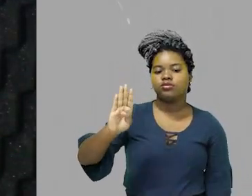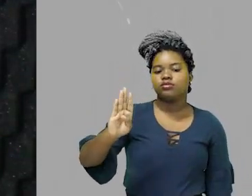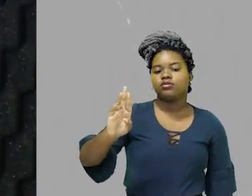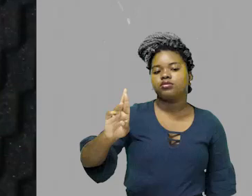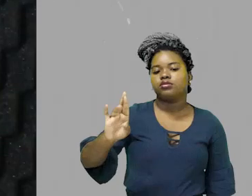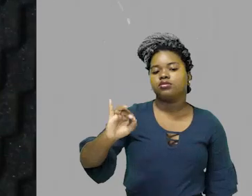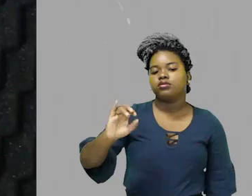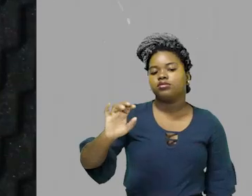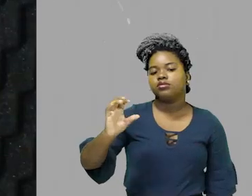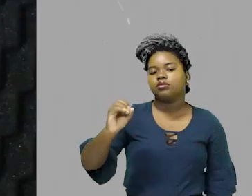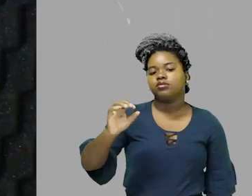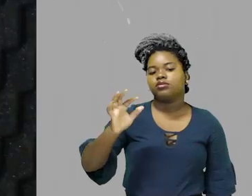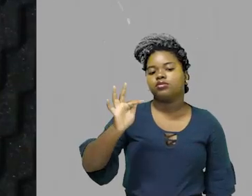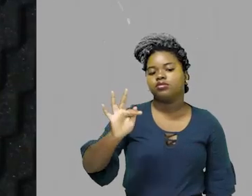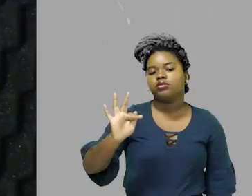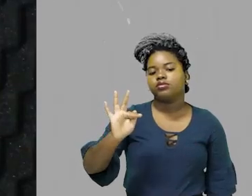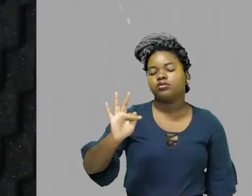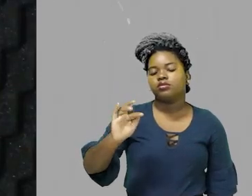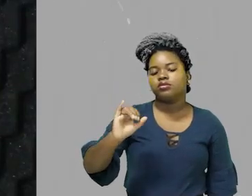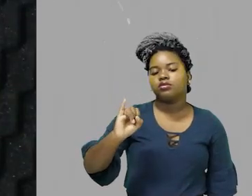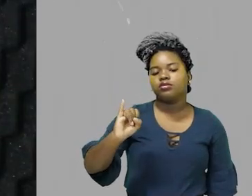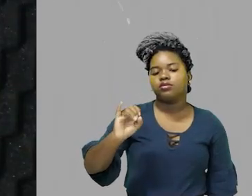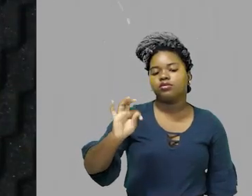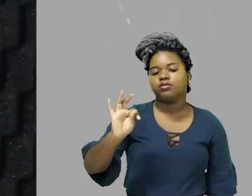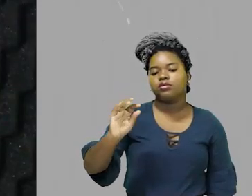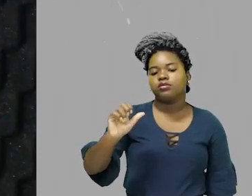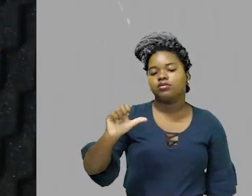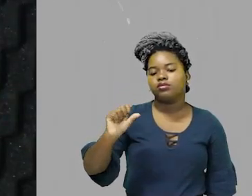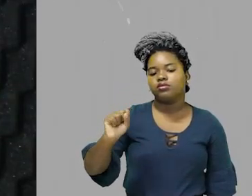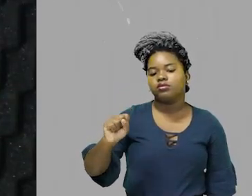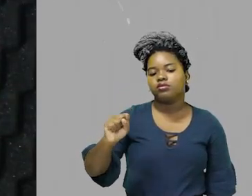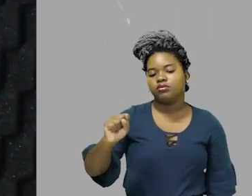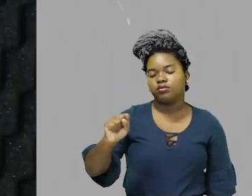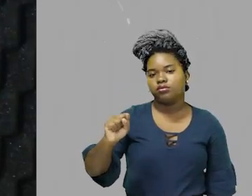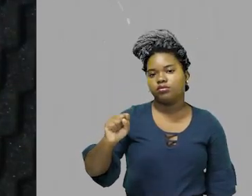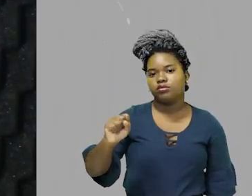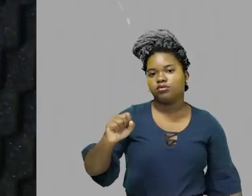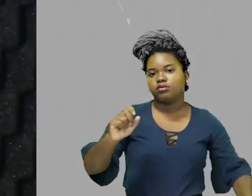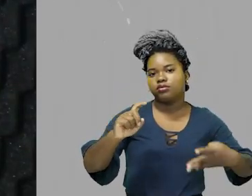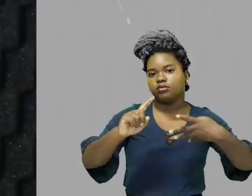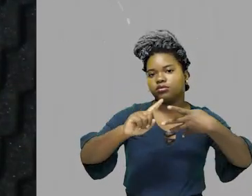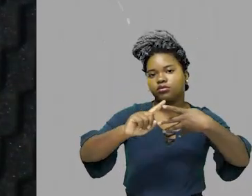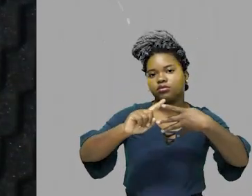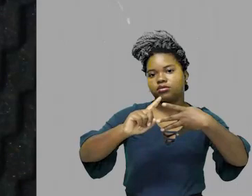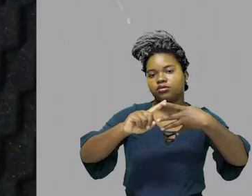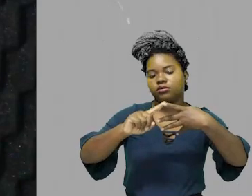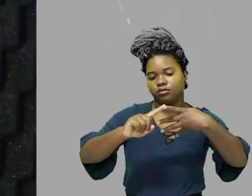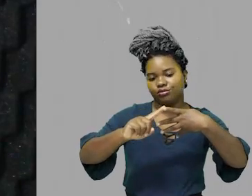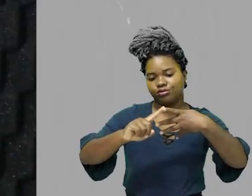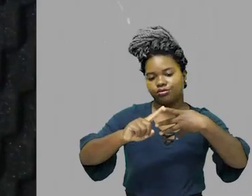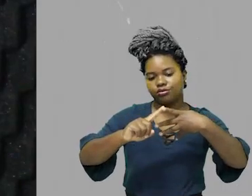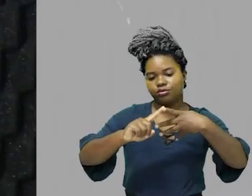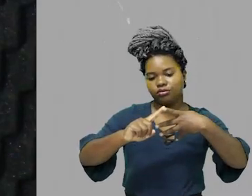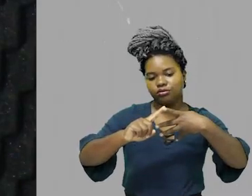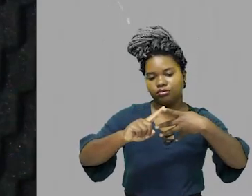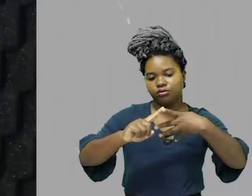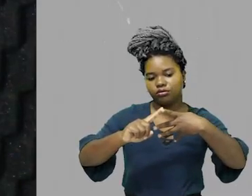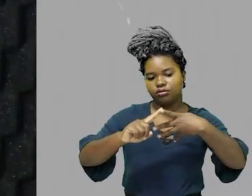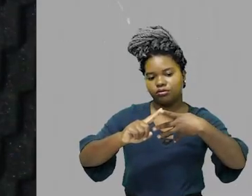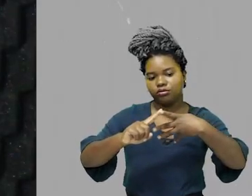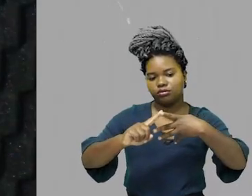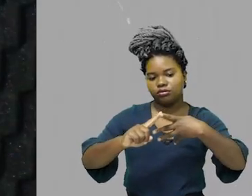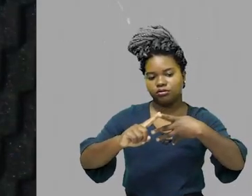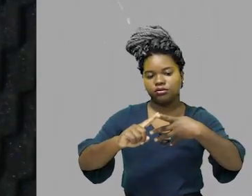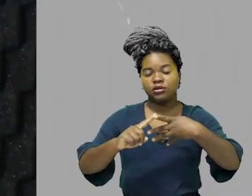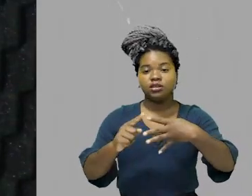perguntar, professor, por que nessa árvore tem as algas verdes? Essas algas verdes, elas são chamadas de grupo externo. O